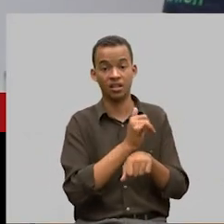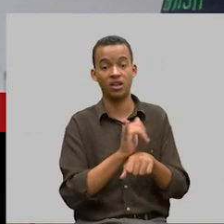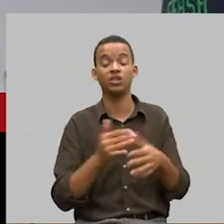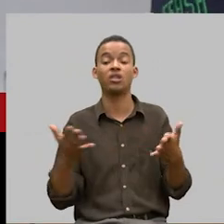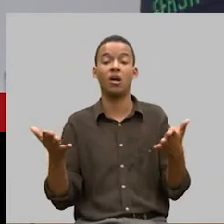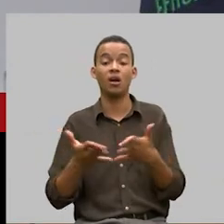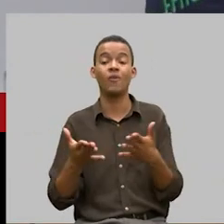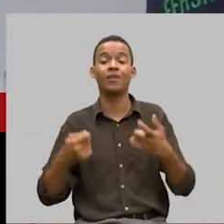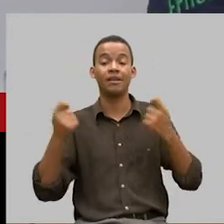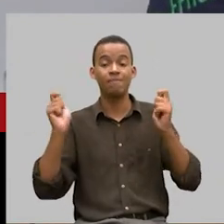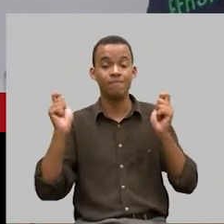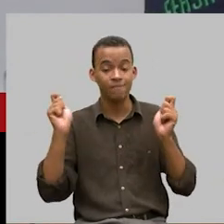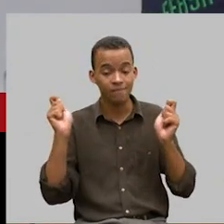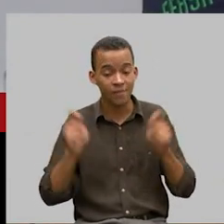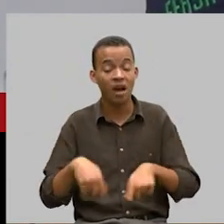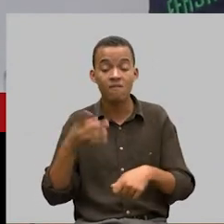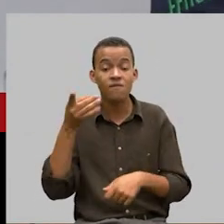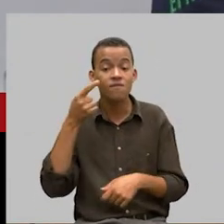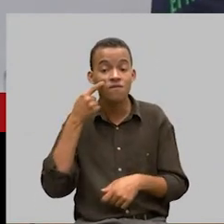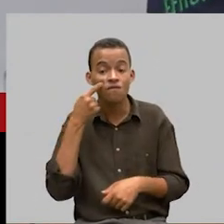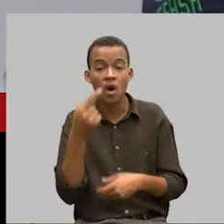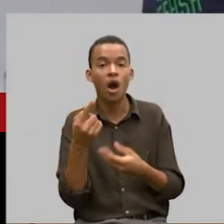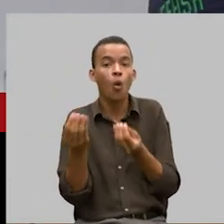é o Como como que